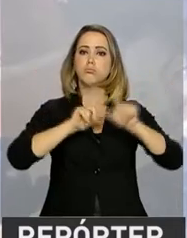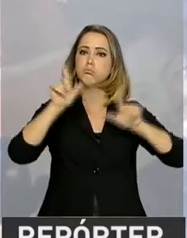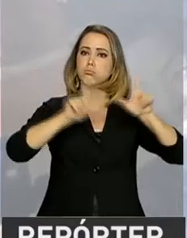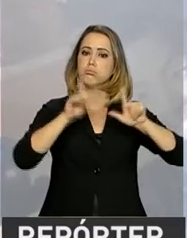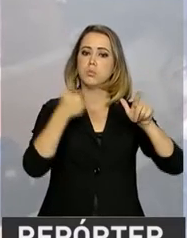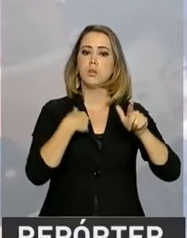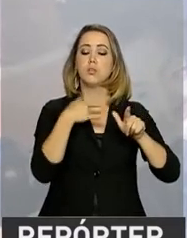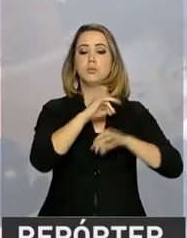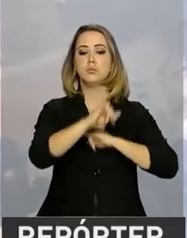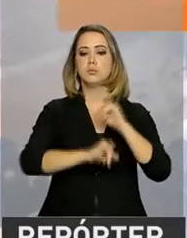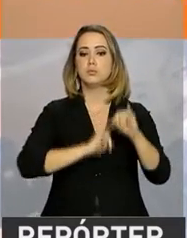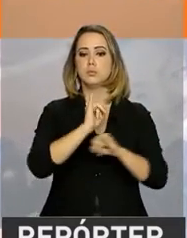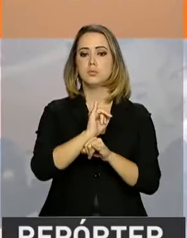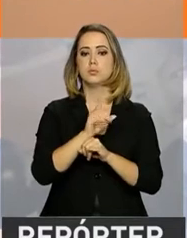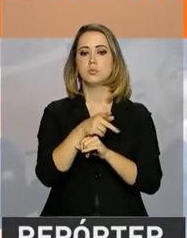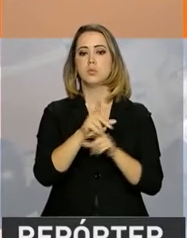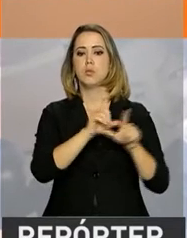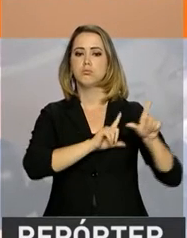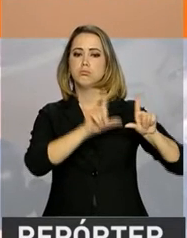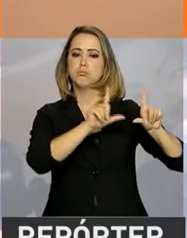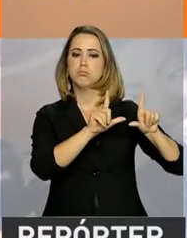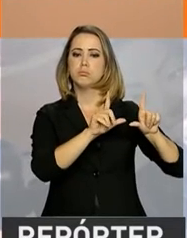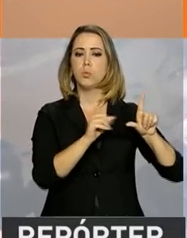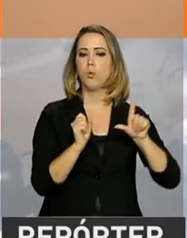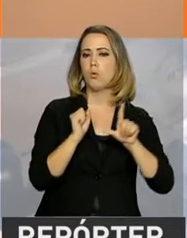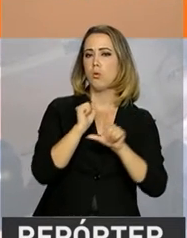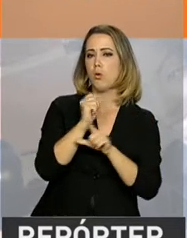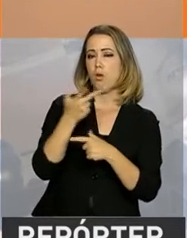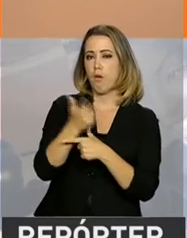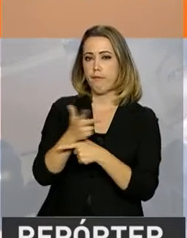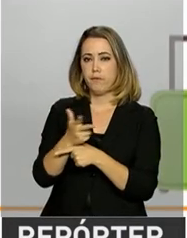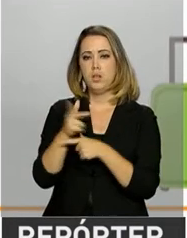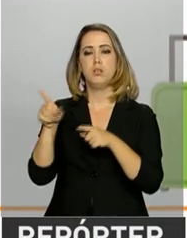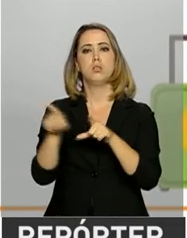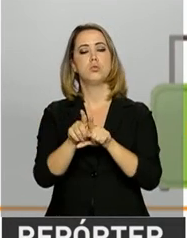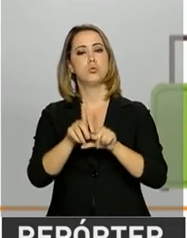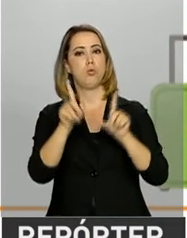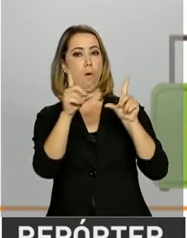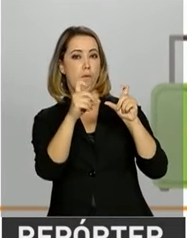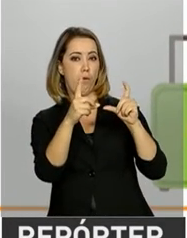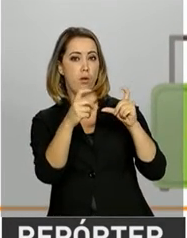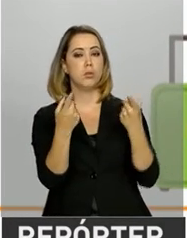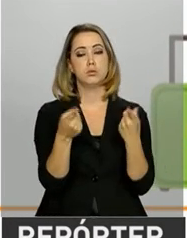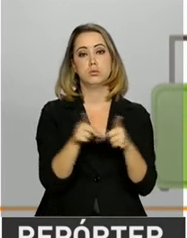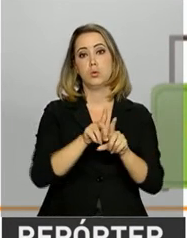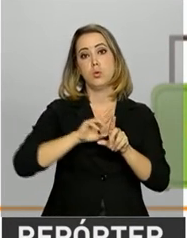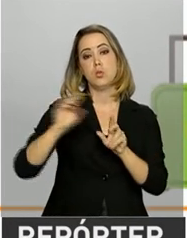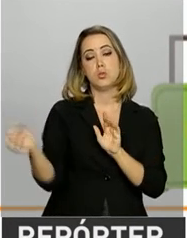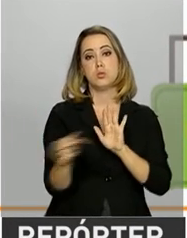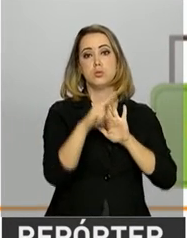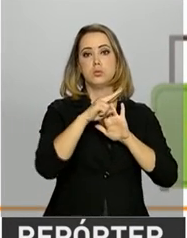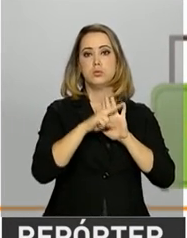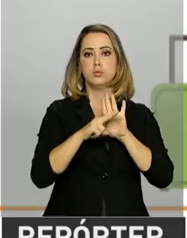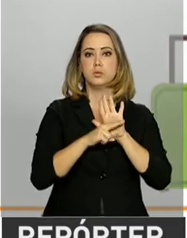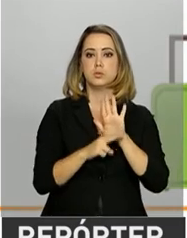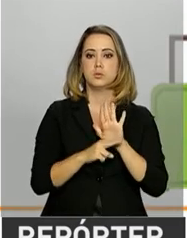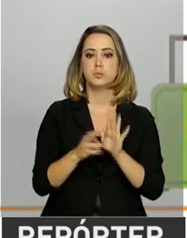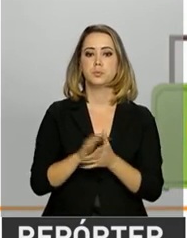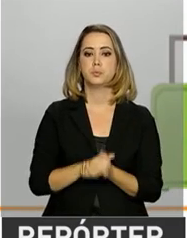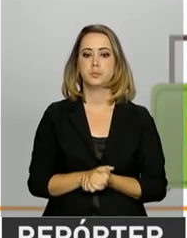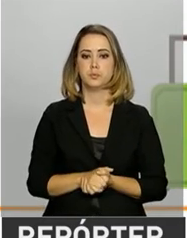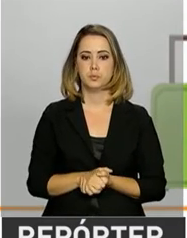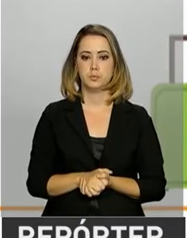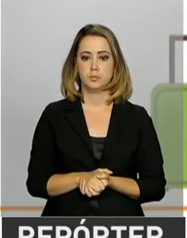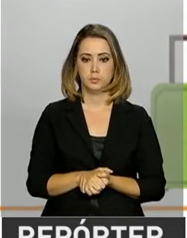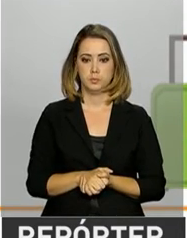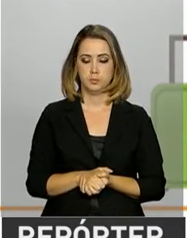uma página na internet fotos e vídeos nas redes sociais a ação vai explicar as novas regras da aviação civil numa